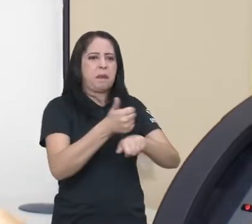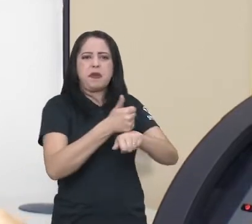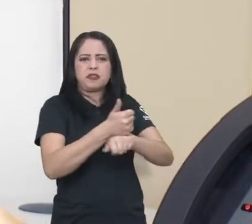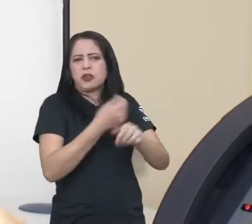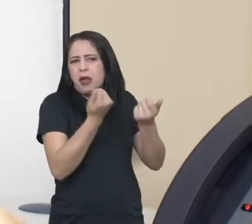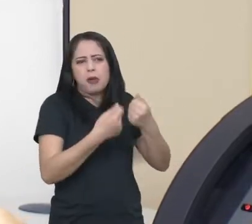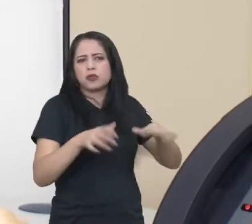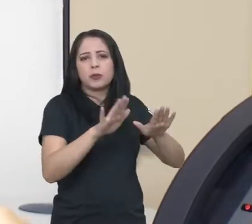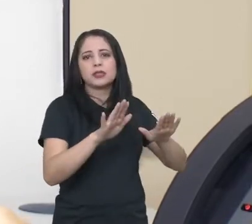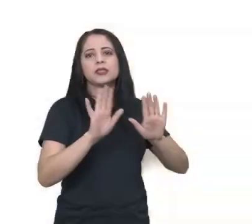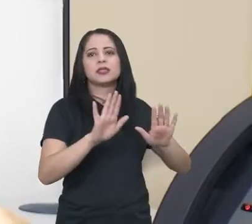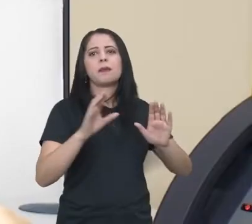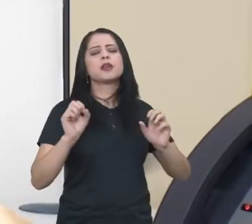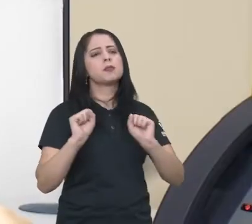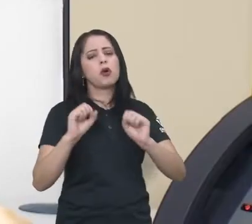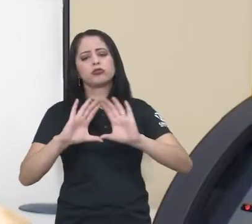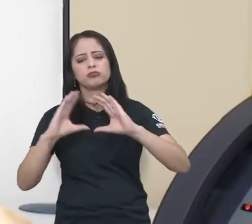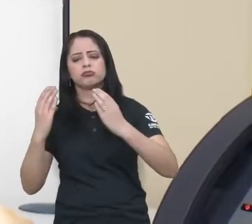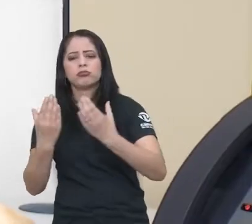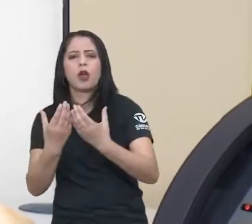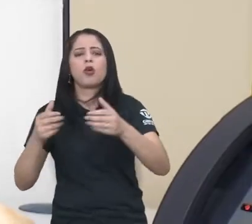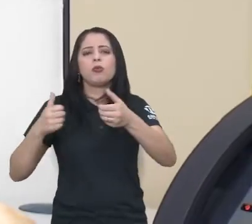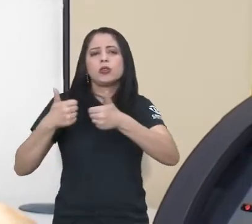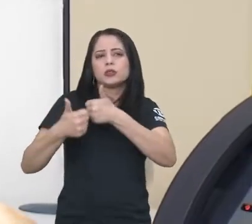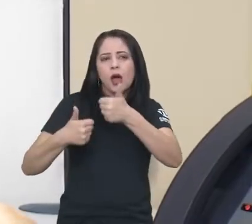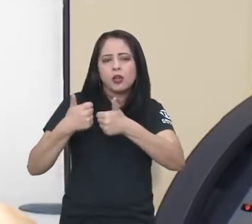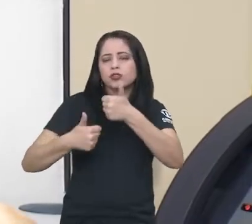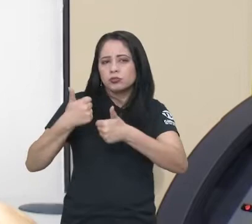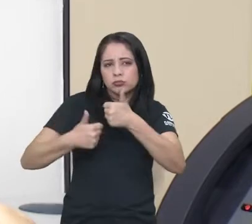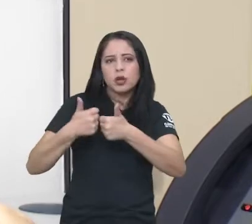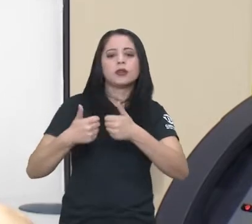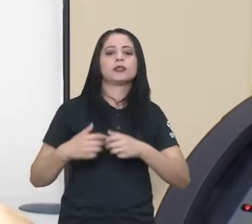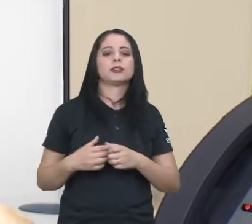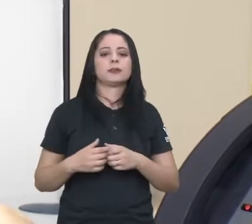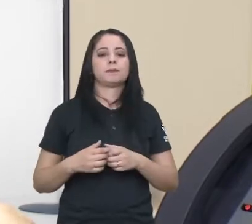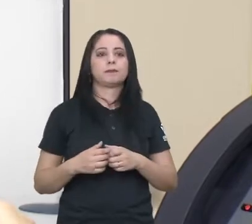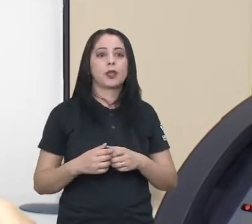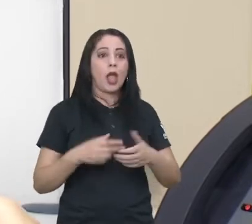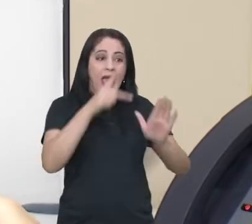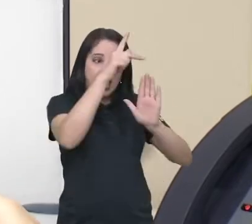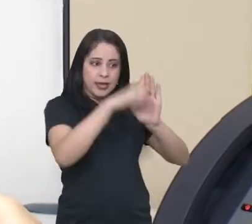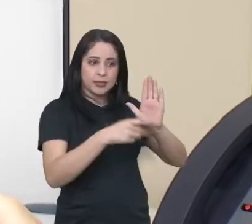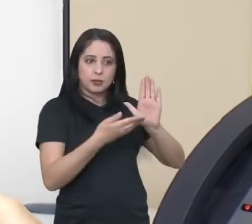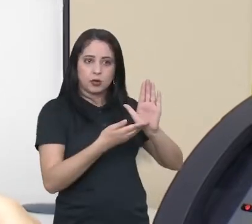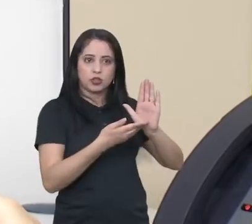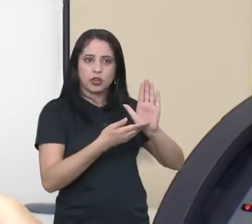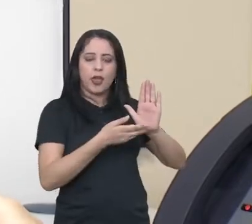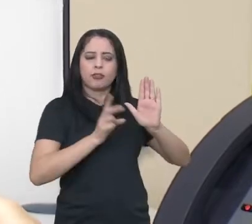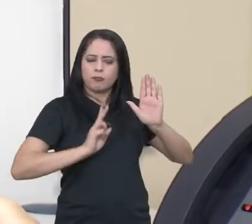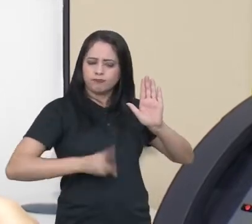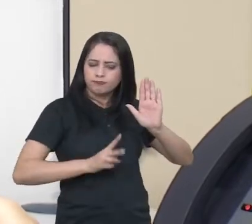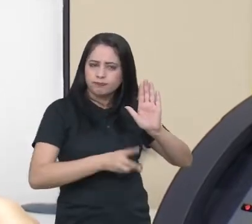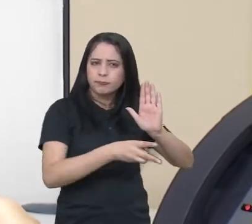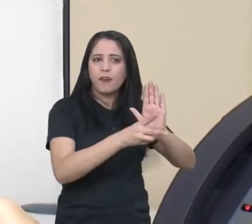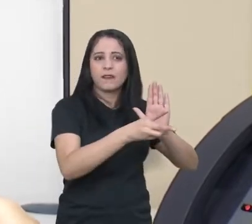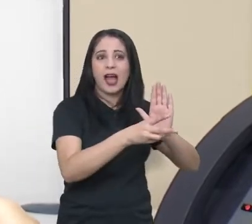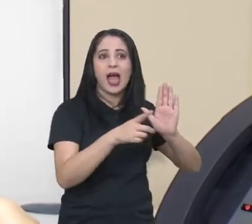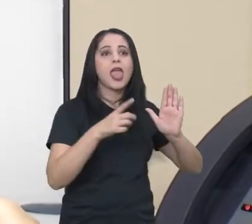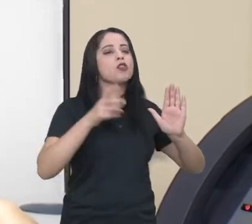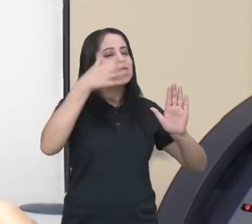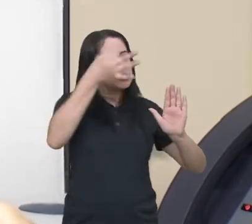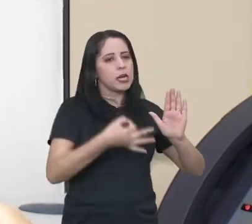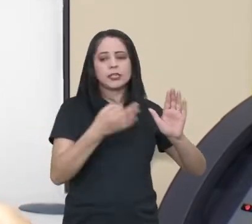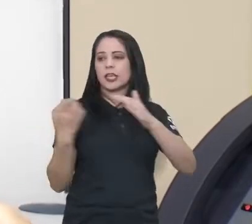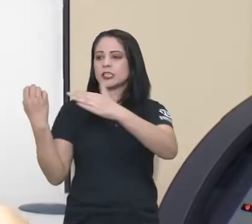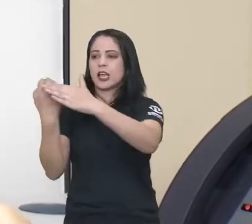para o time dele da comunidade. Isso vai ser importante. Adote um Campo é um projeto que veio para ficar, que vários empresários eu